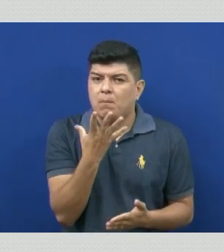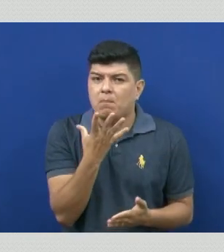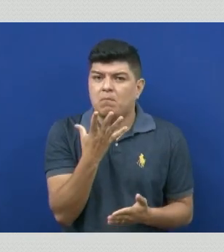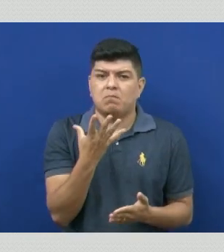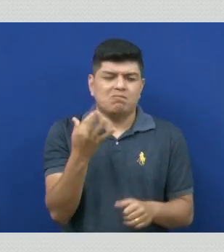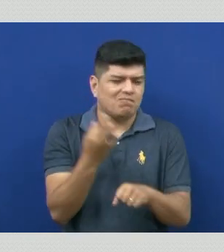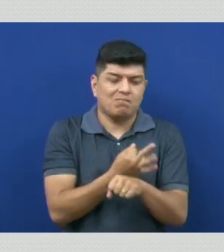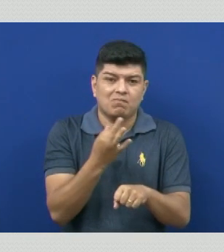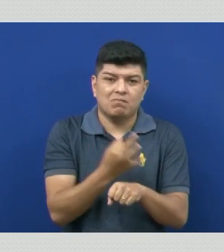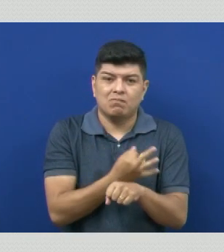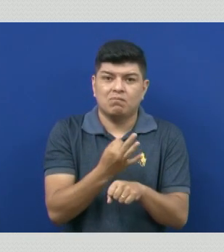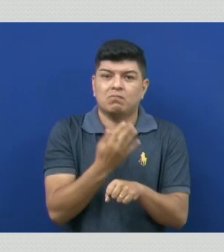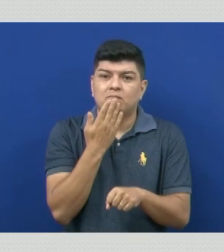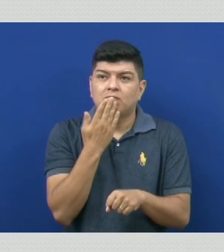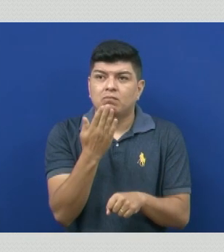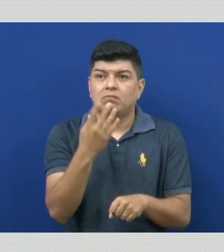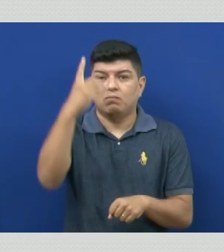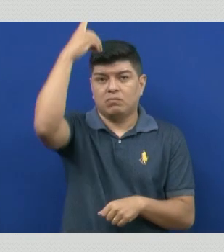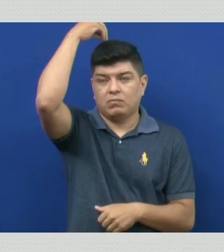desejo de te fazer um dom.